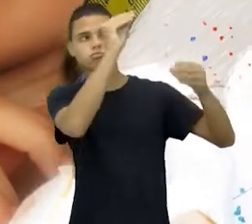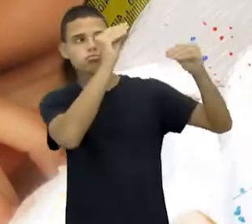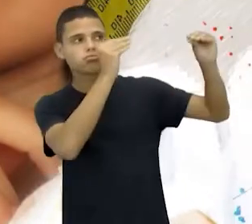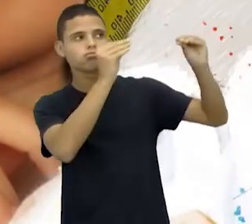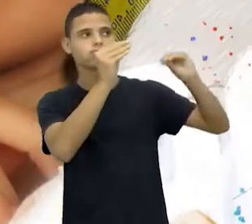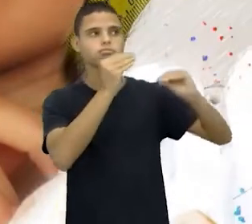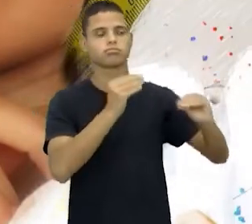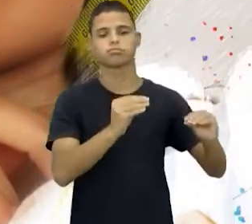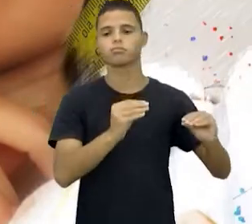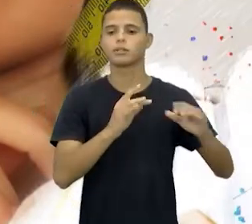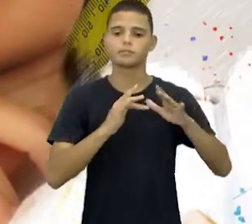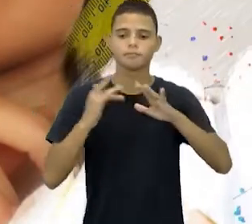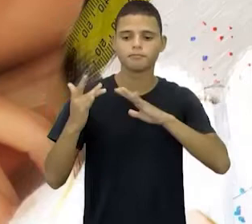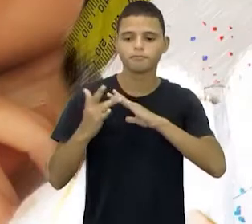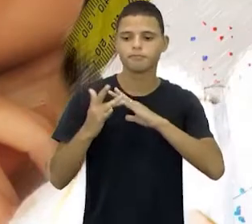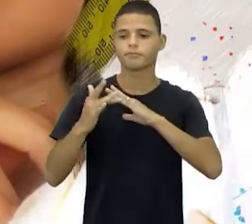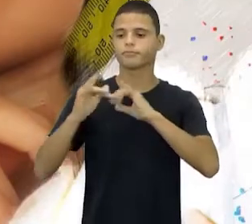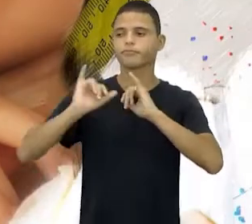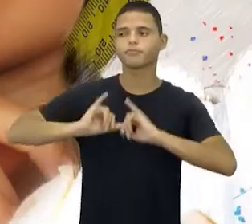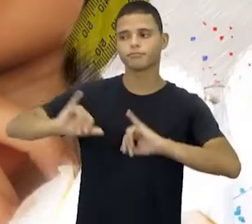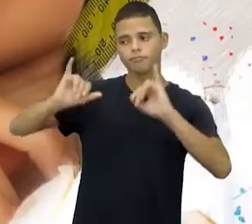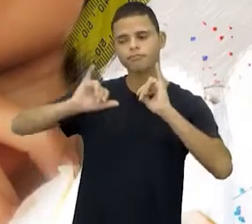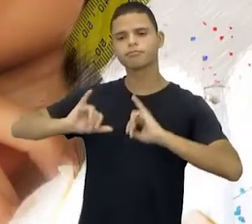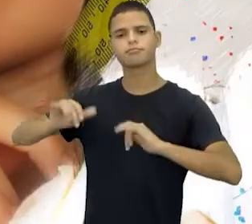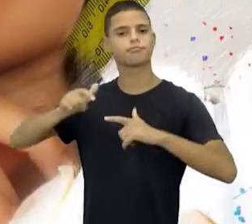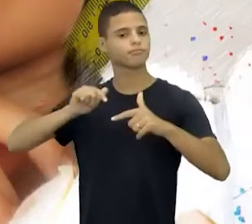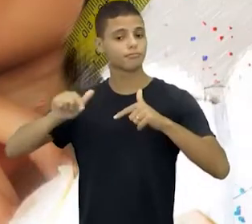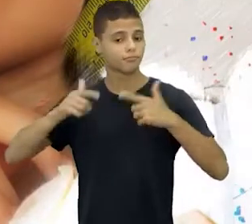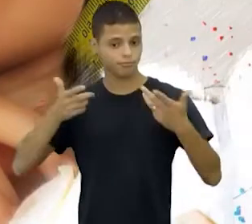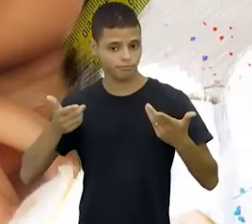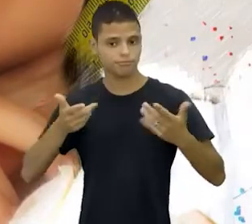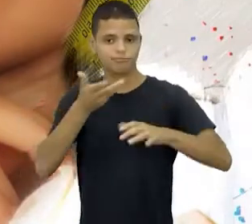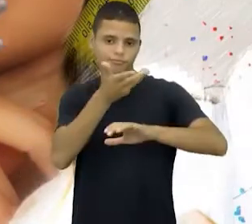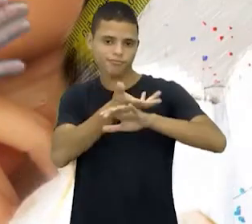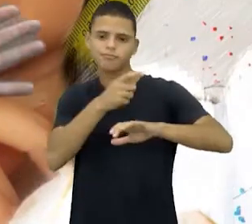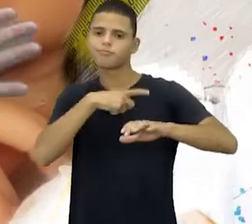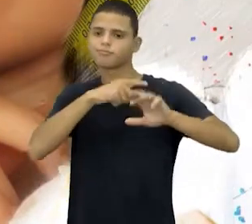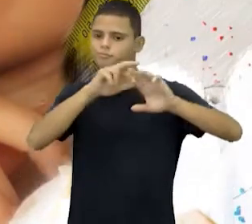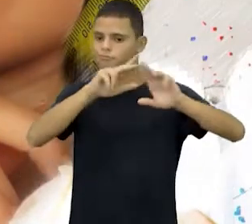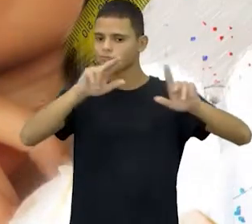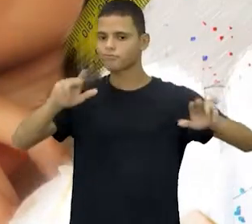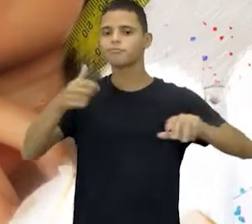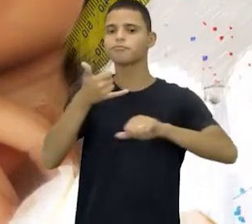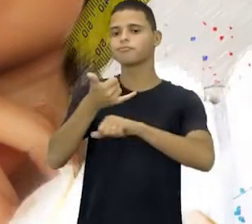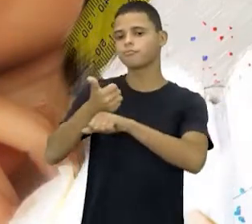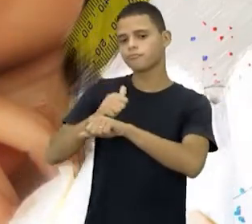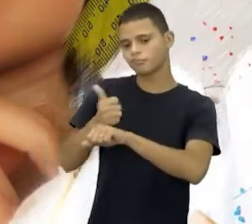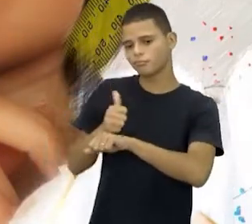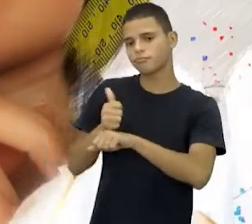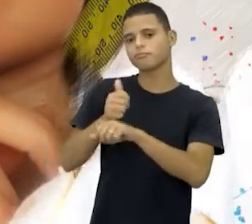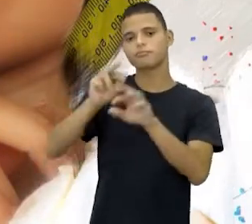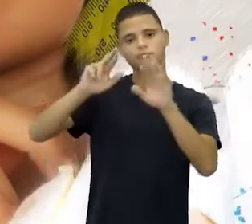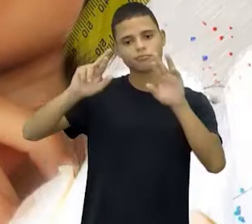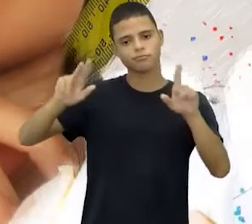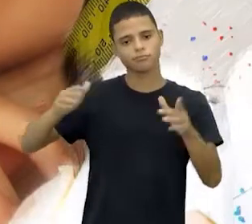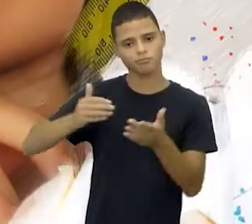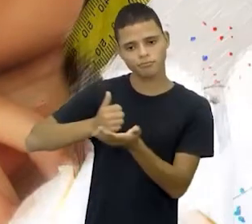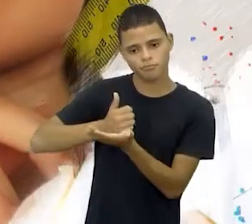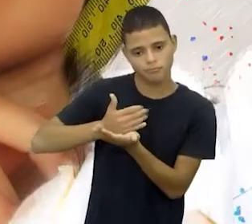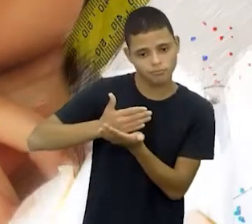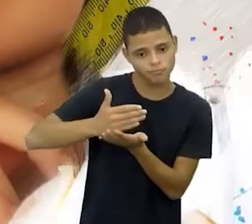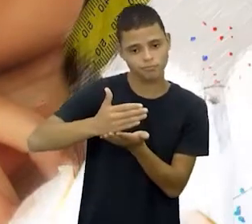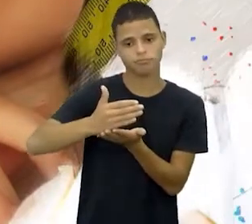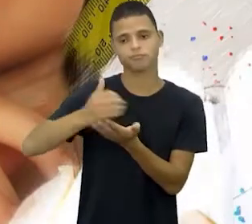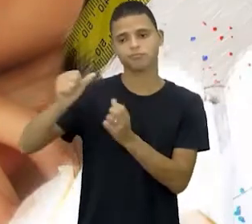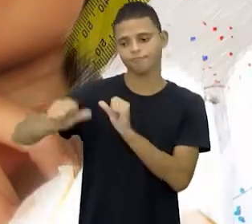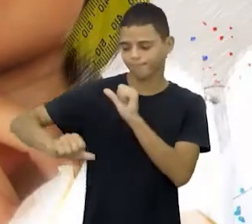sociais, para divulgar o meu trabalho. Então, olha só, em uma única área a gente já tem várias profissões, né, vários segmentos que começam a modificar essa